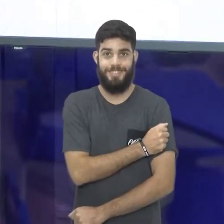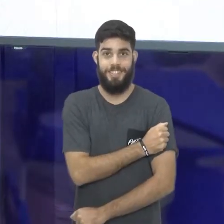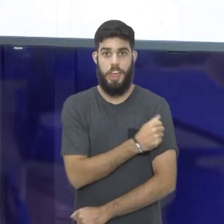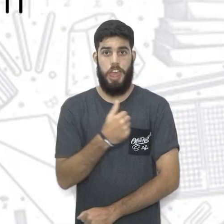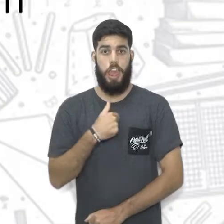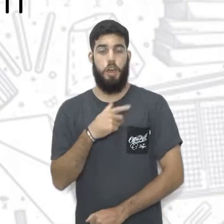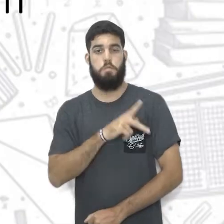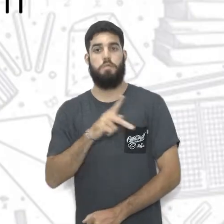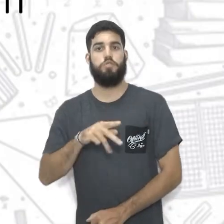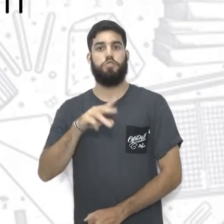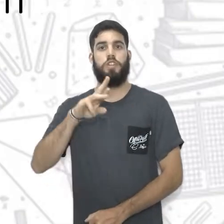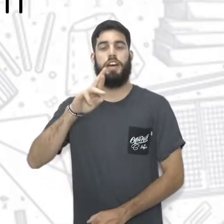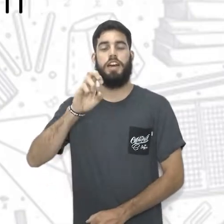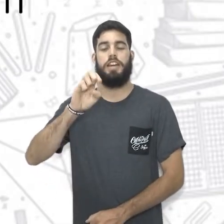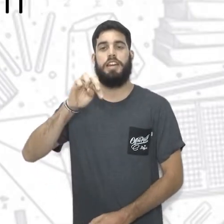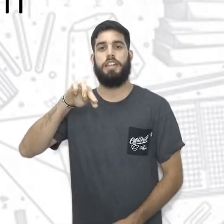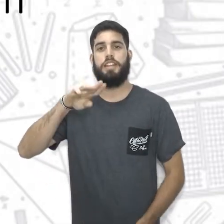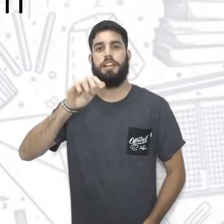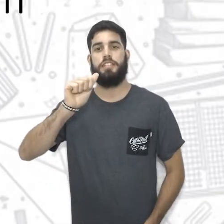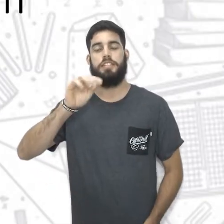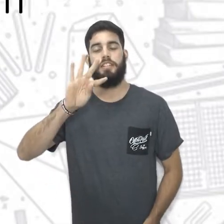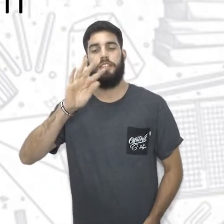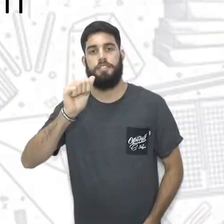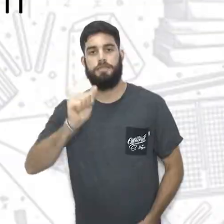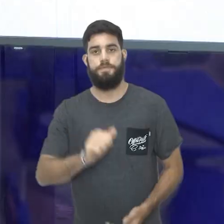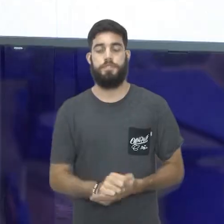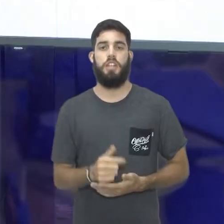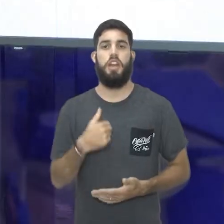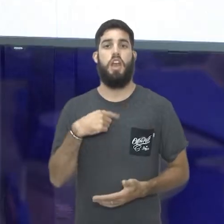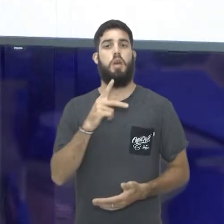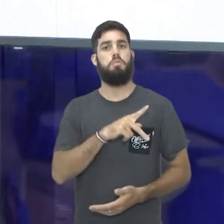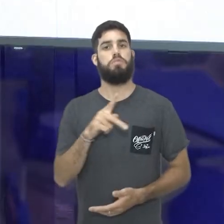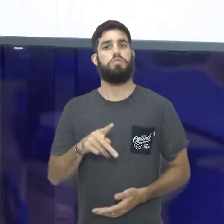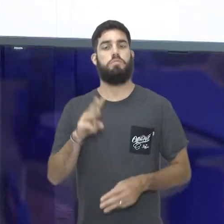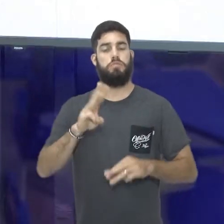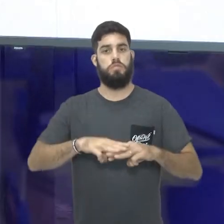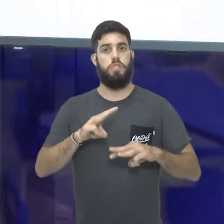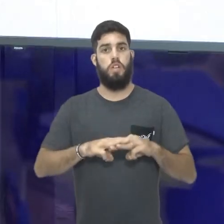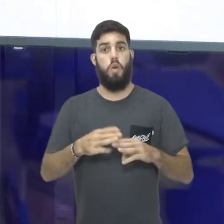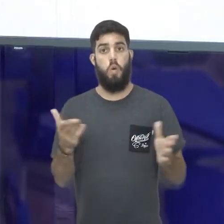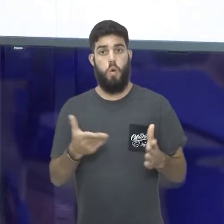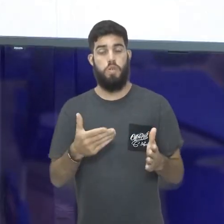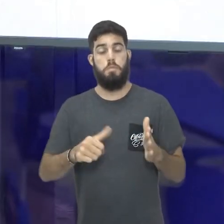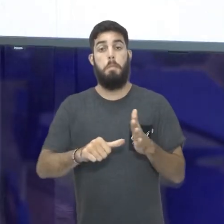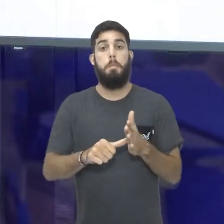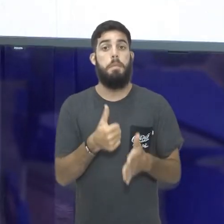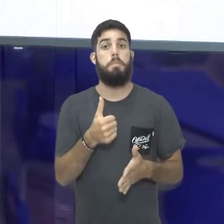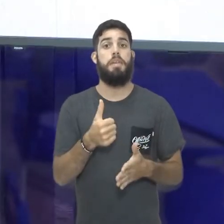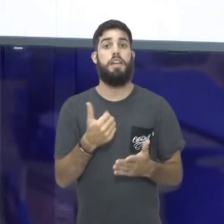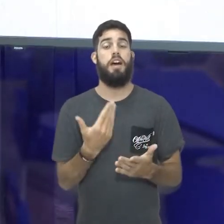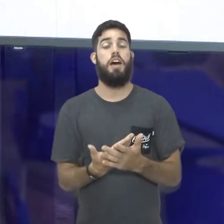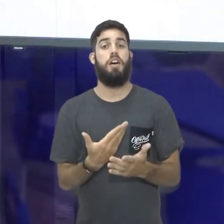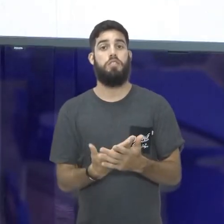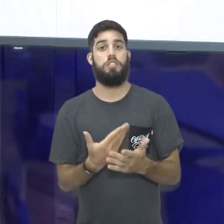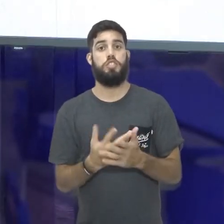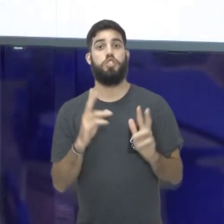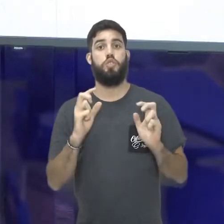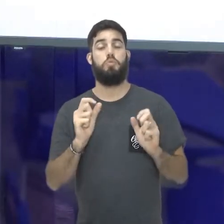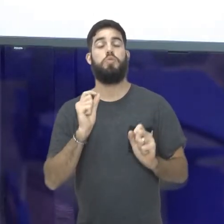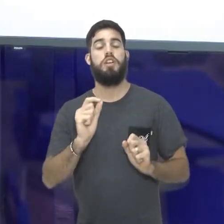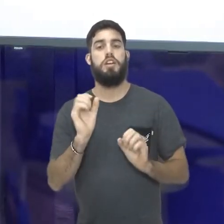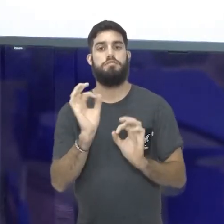sou a professora Renata, eu leciono matemática e hoje a gente vai ver a primeira aula da correção do segundo material impresso para o 8º